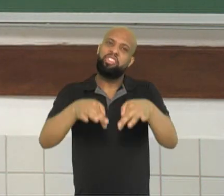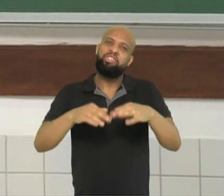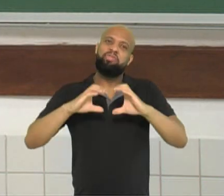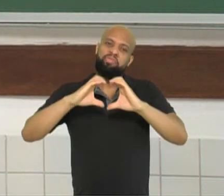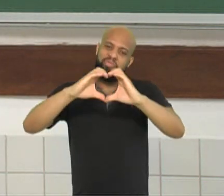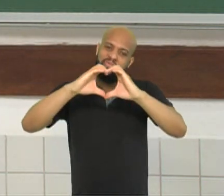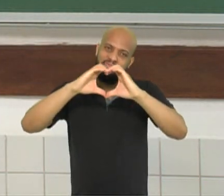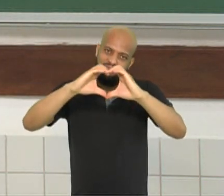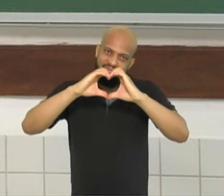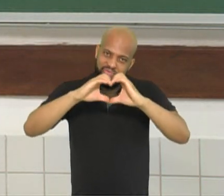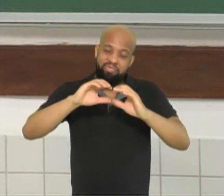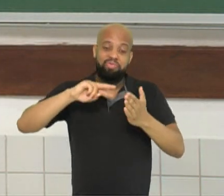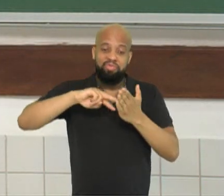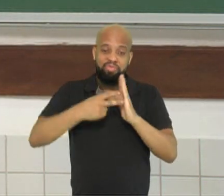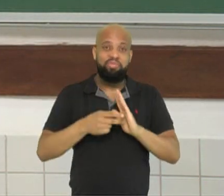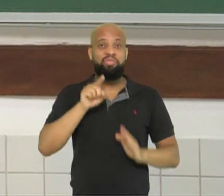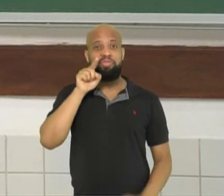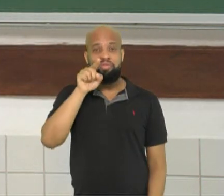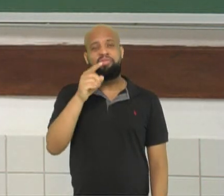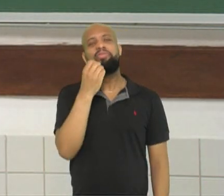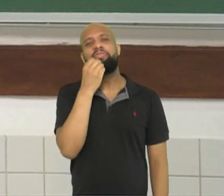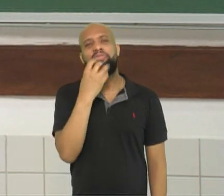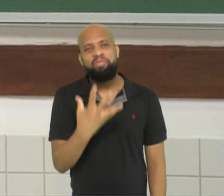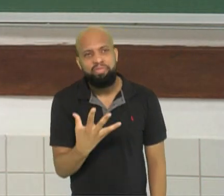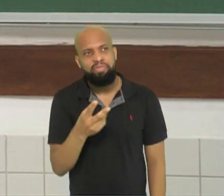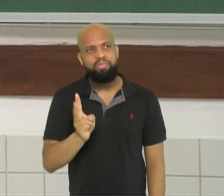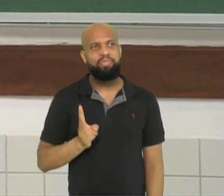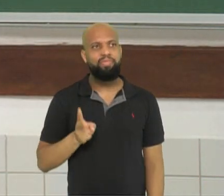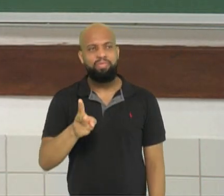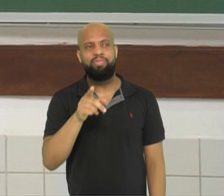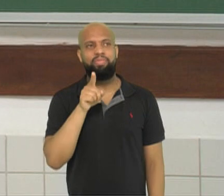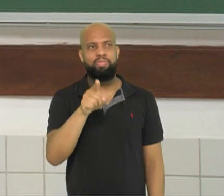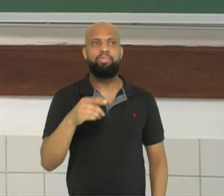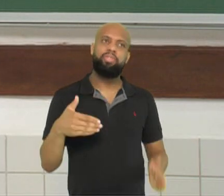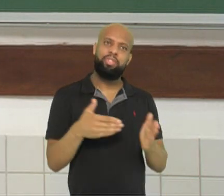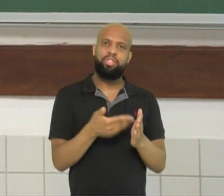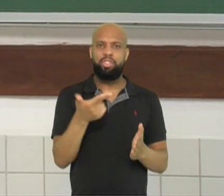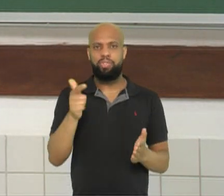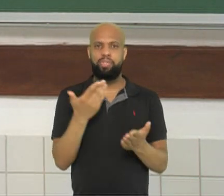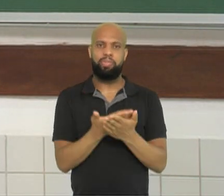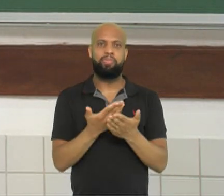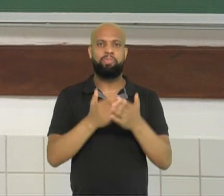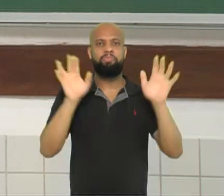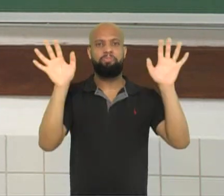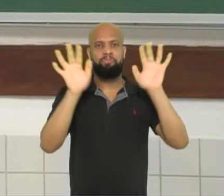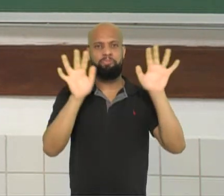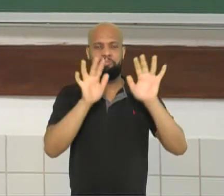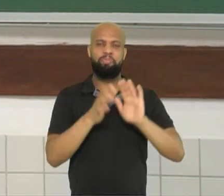sempre fiquem bem, né? A professora com o coraçãozinho ali, ó. Fiquem bem e até a próxima aula.